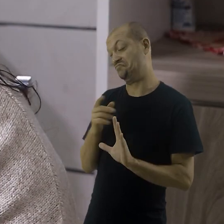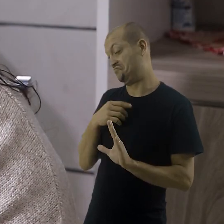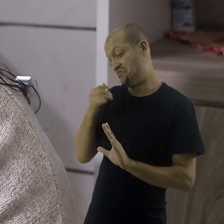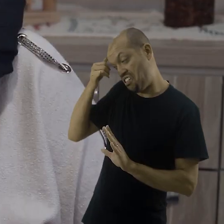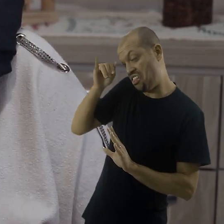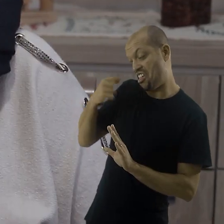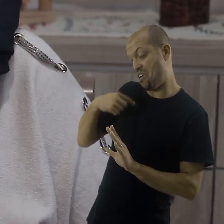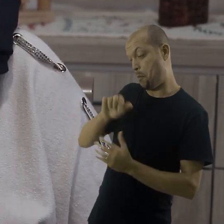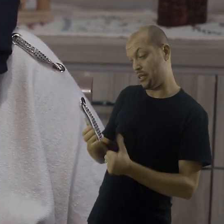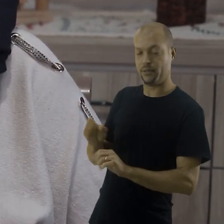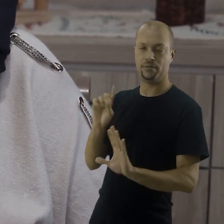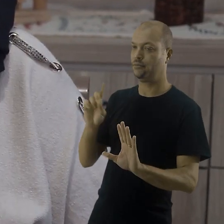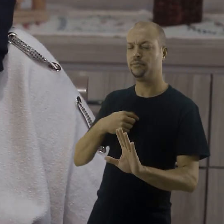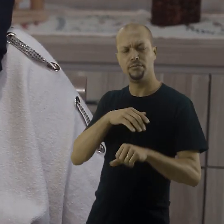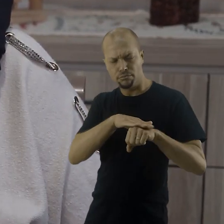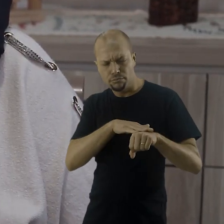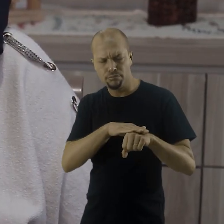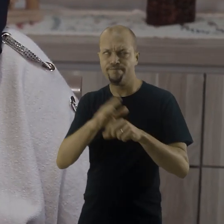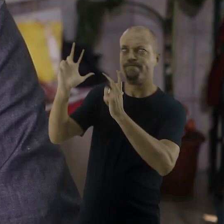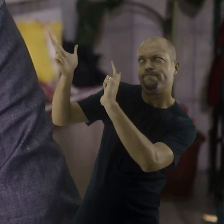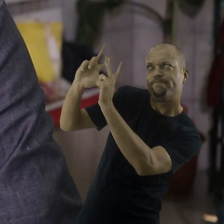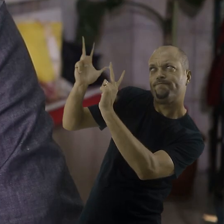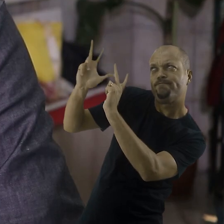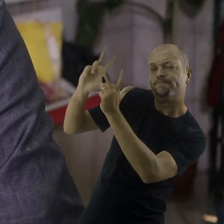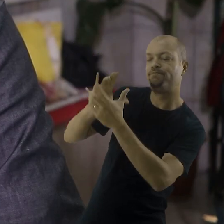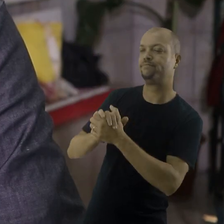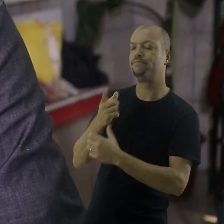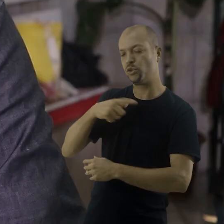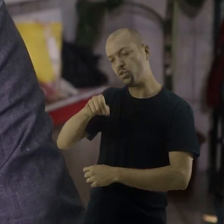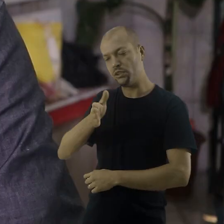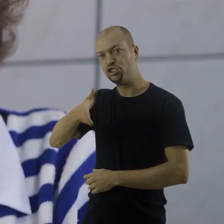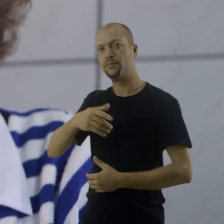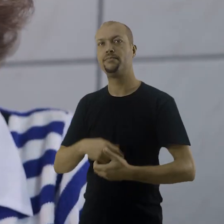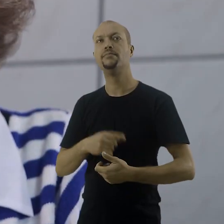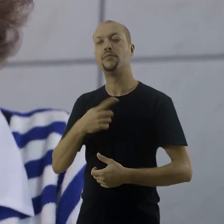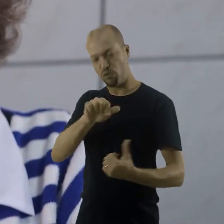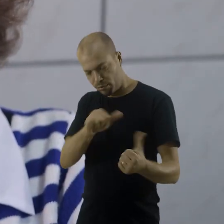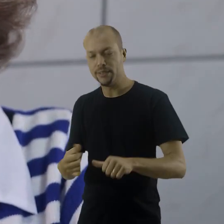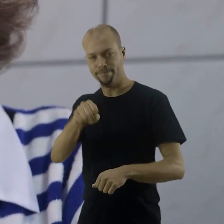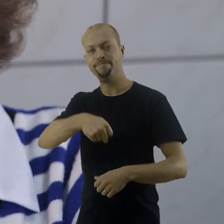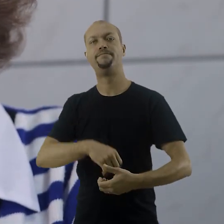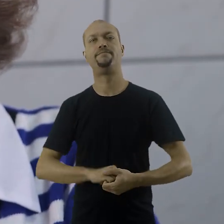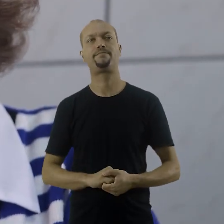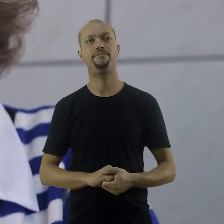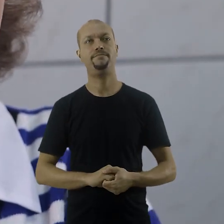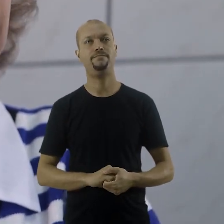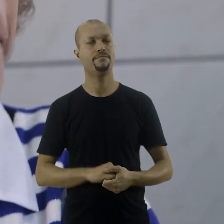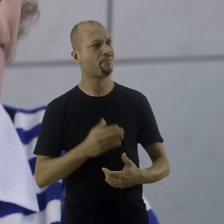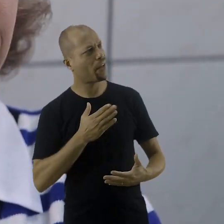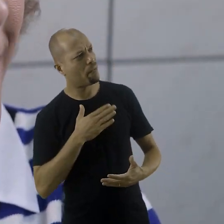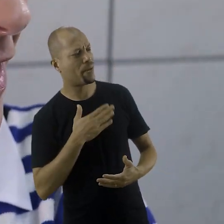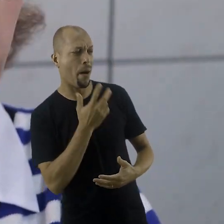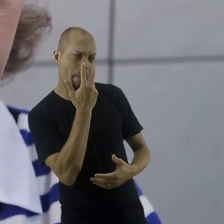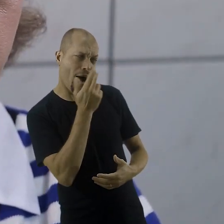pedir. Nessa semana eu conversei muito com Deus e tomei a minha decisão. Eu vou me batizar. É, a minha situação